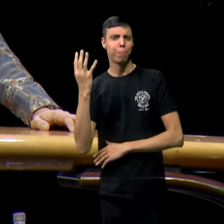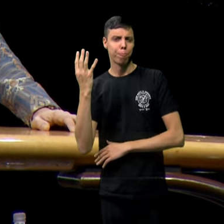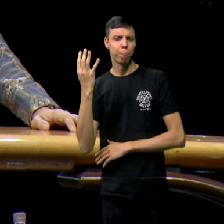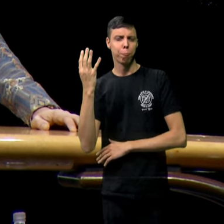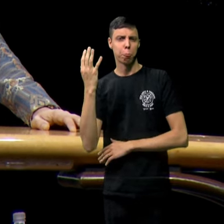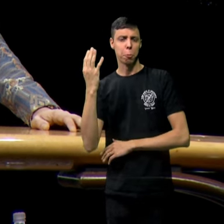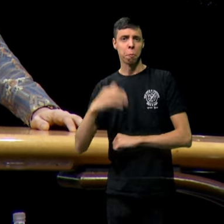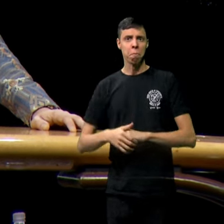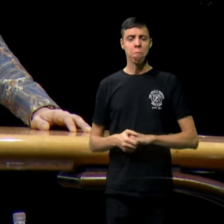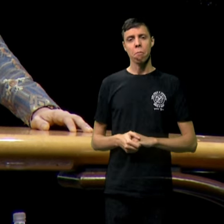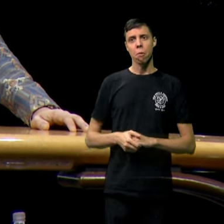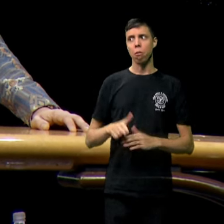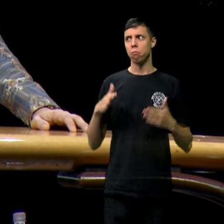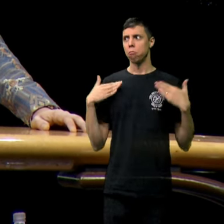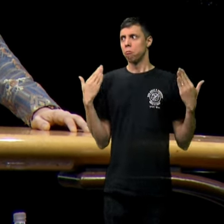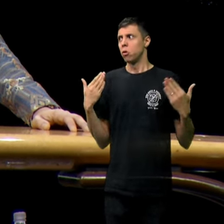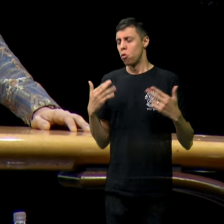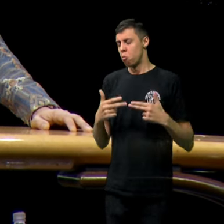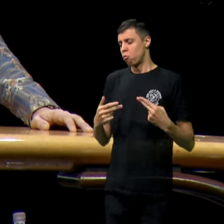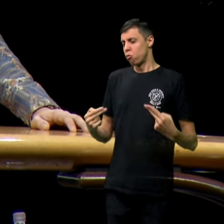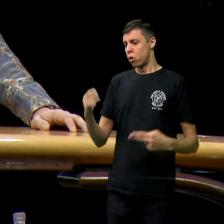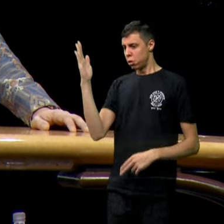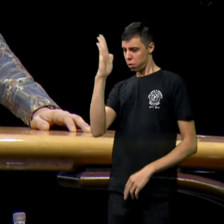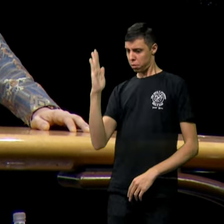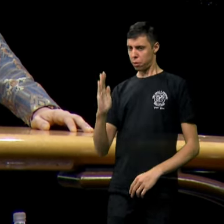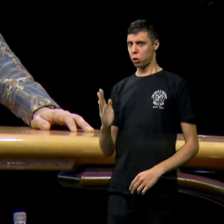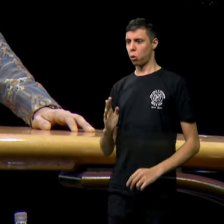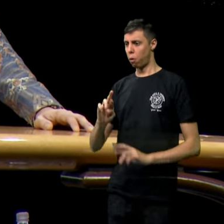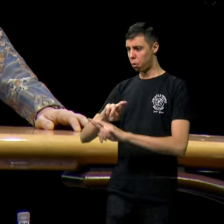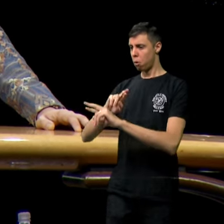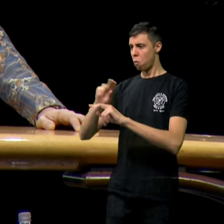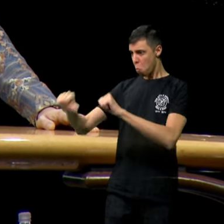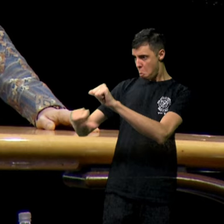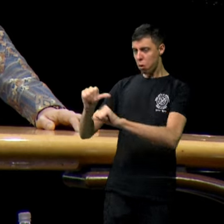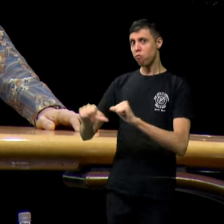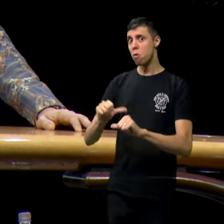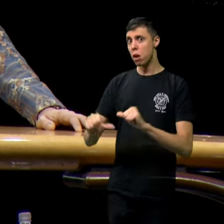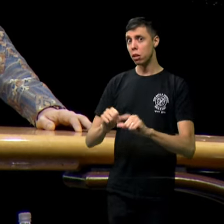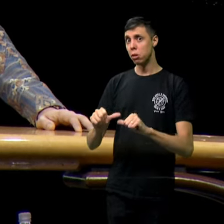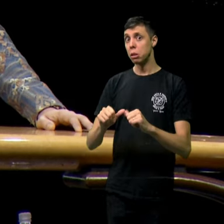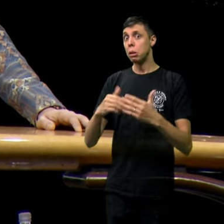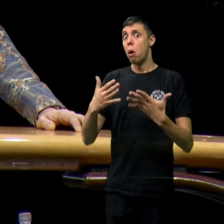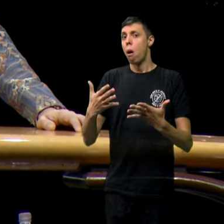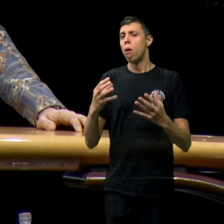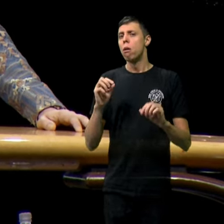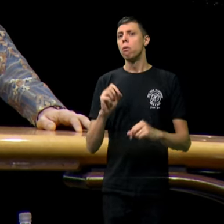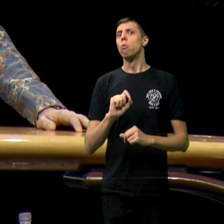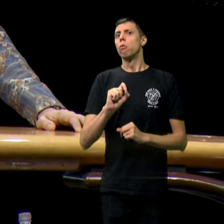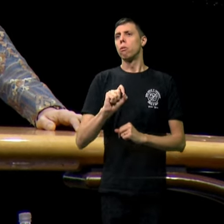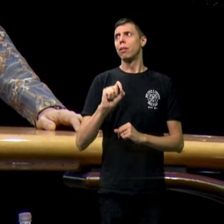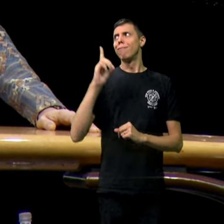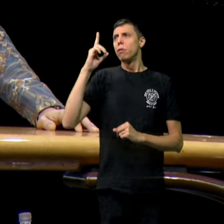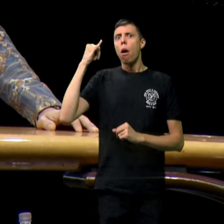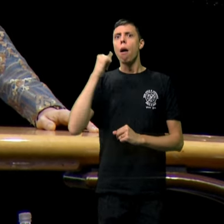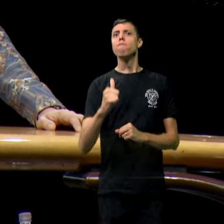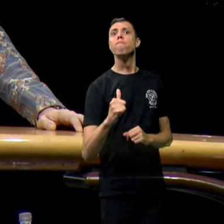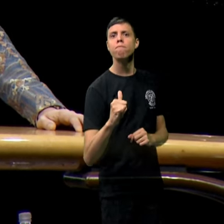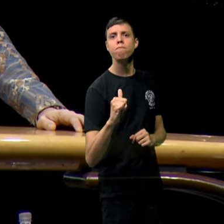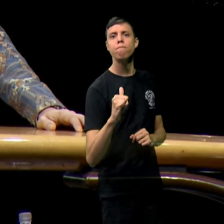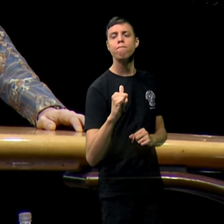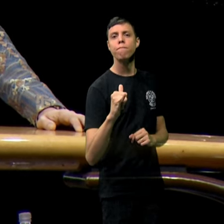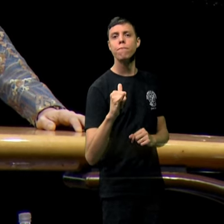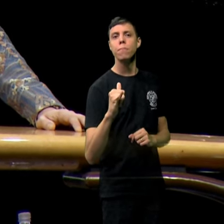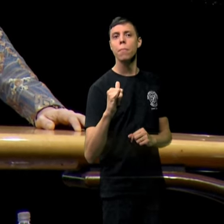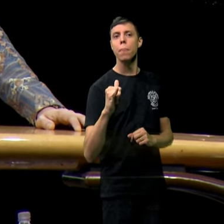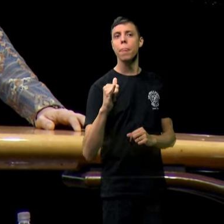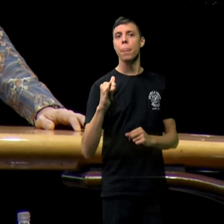Mas de pronto algo vai mudar na nação. Então que tenha ouvido para ouvir e que escute. Deus não está dando uma chance para você acelerar